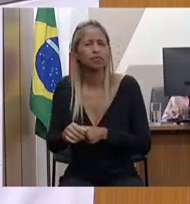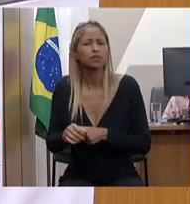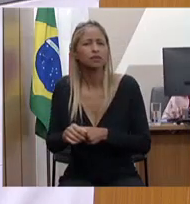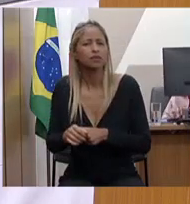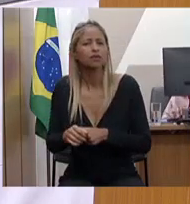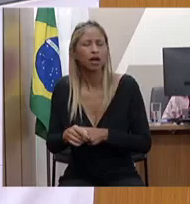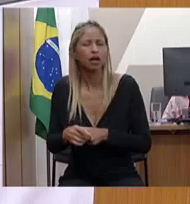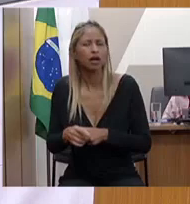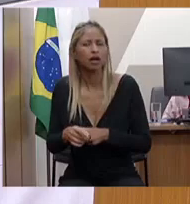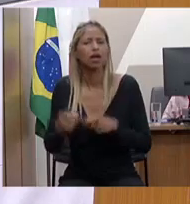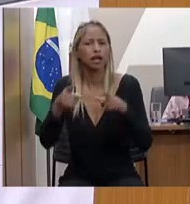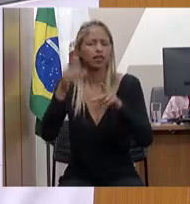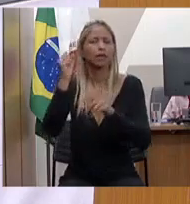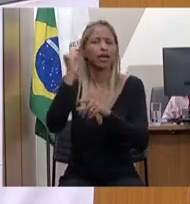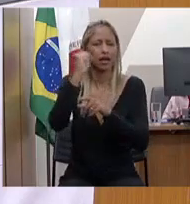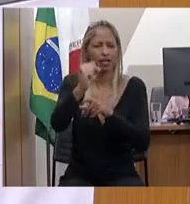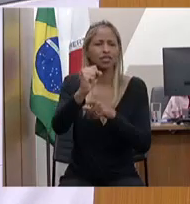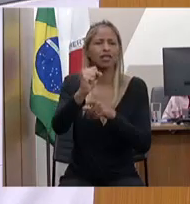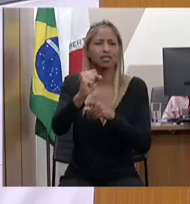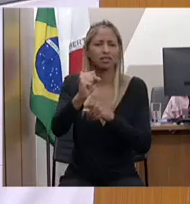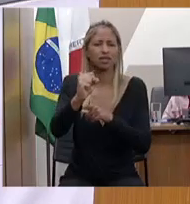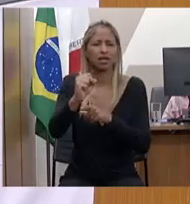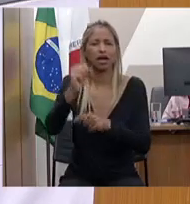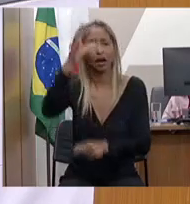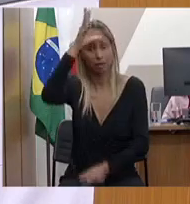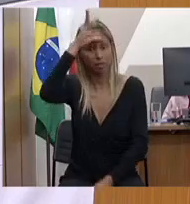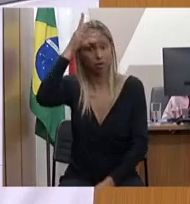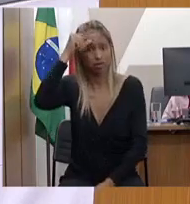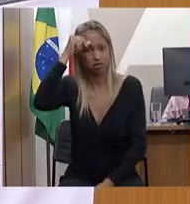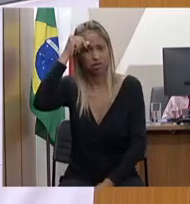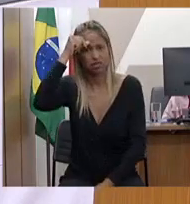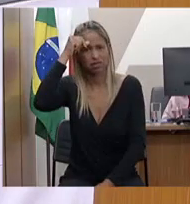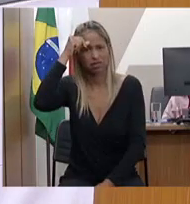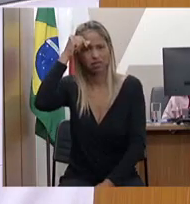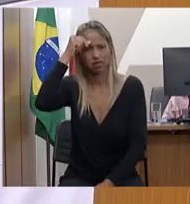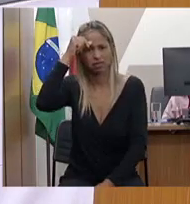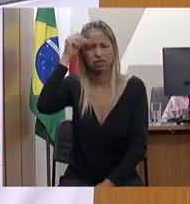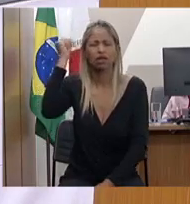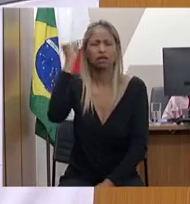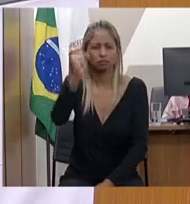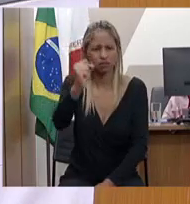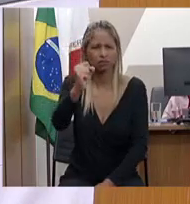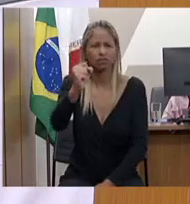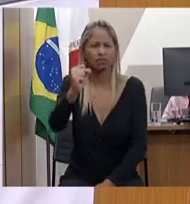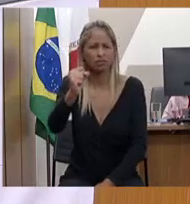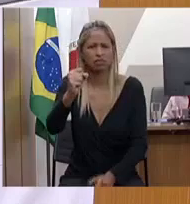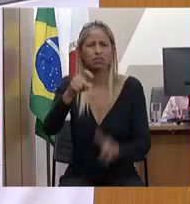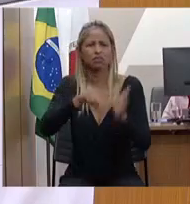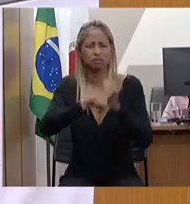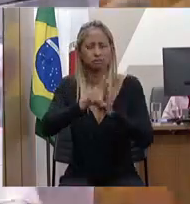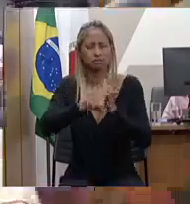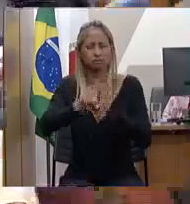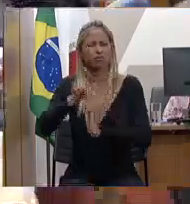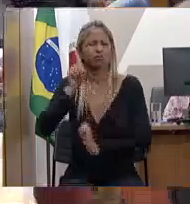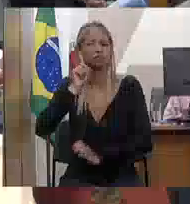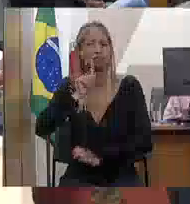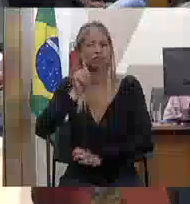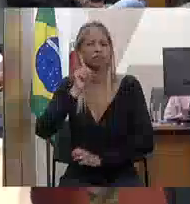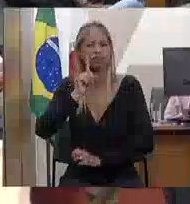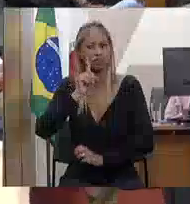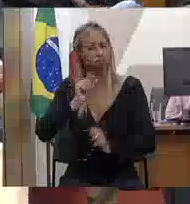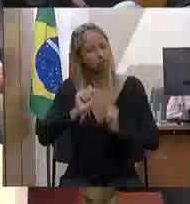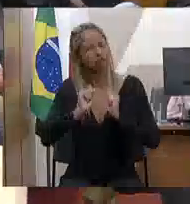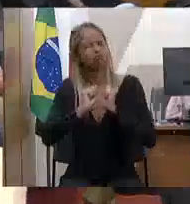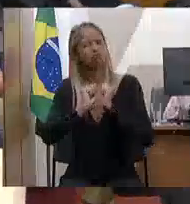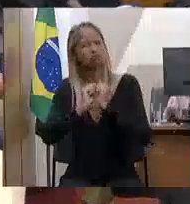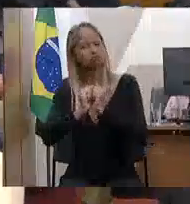também assassinados recentemente né ano passado né E que são para mim expressão dessas